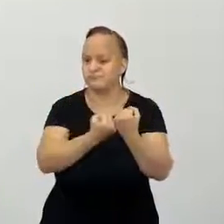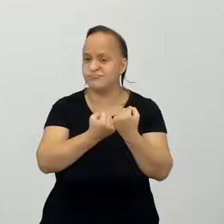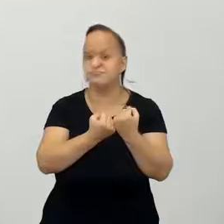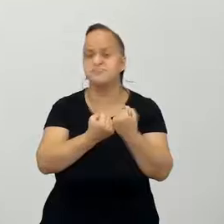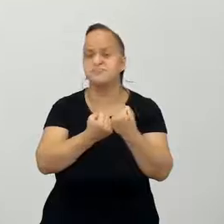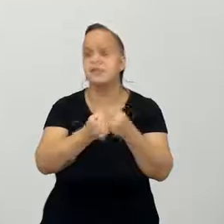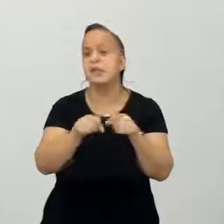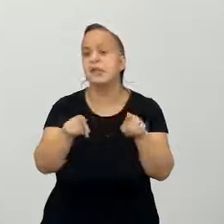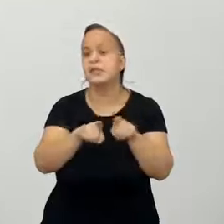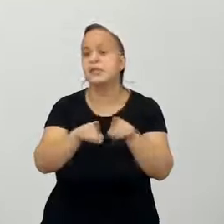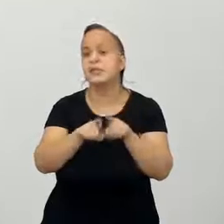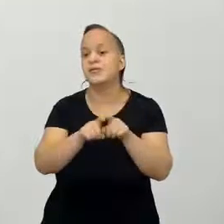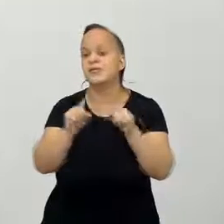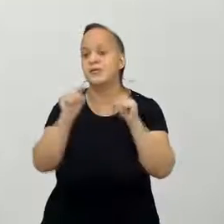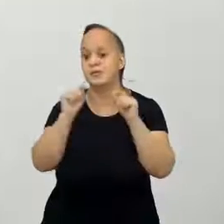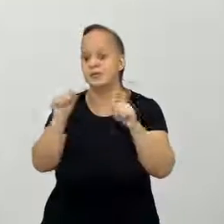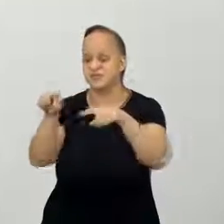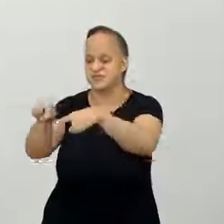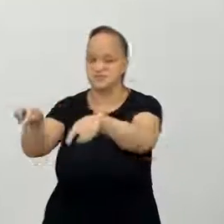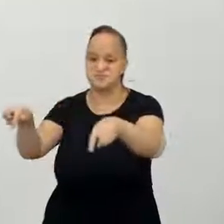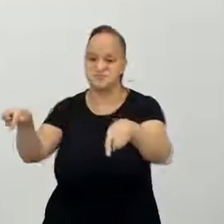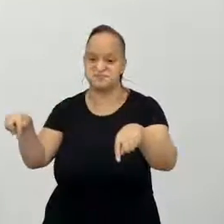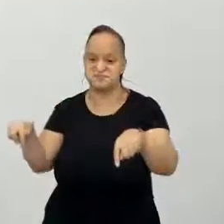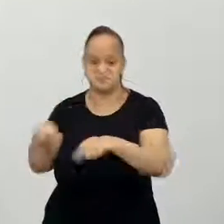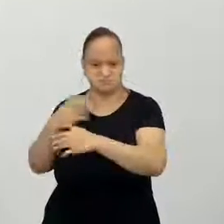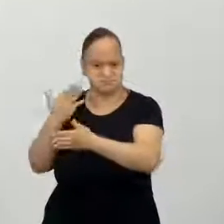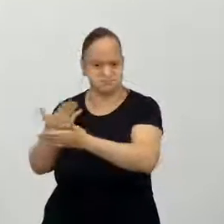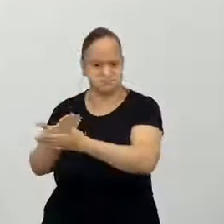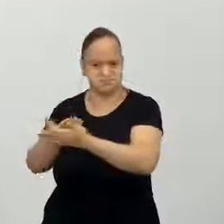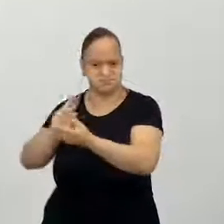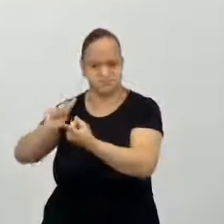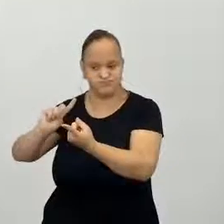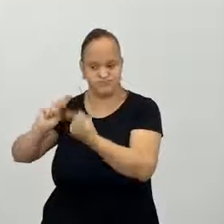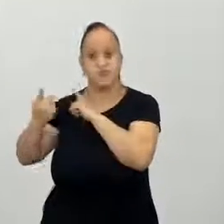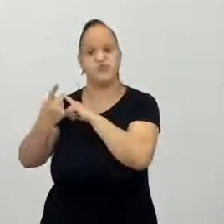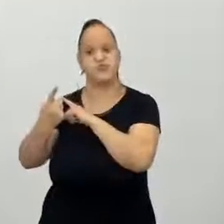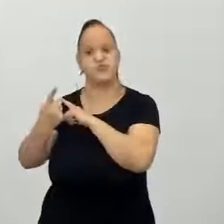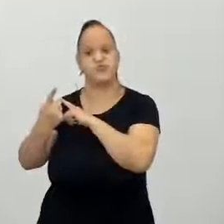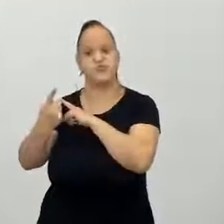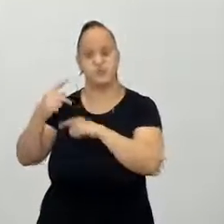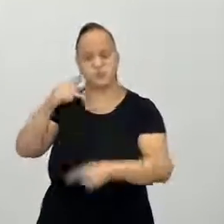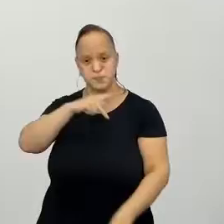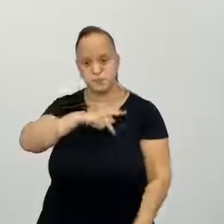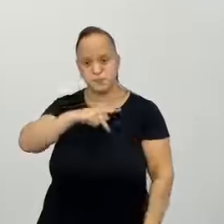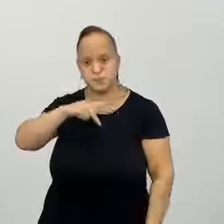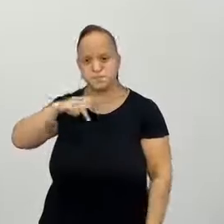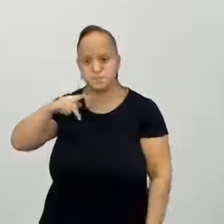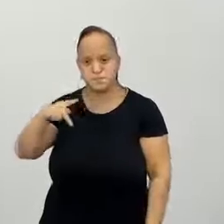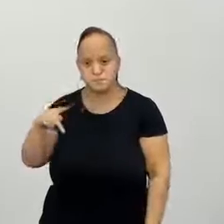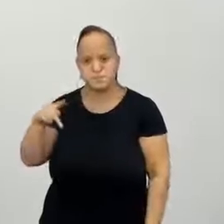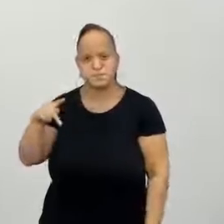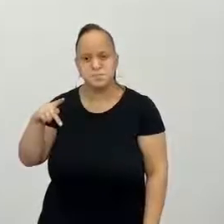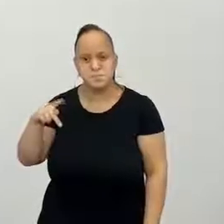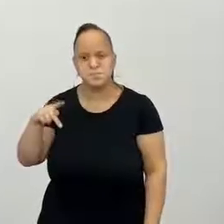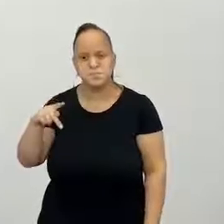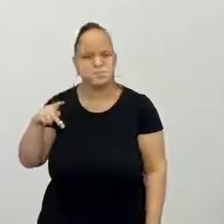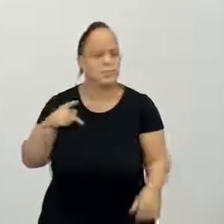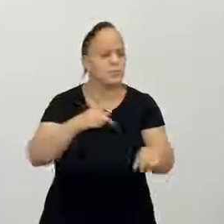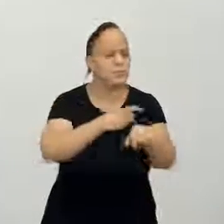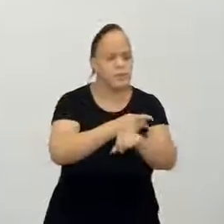realmente da sala de aula invertida, né, então tem toda a curadoria do professor de ir lá, né, trazer até